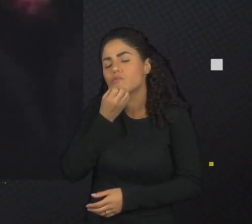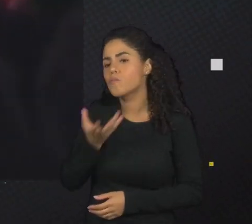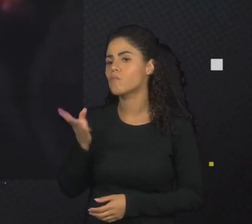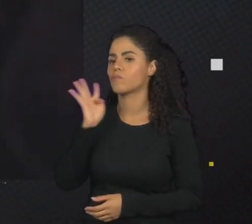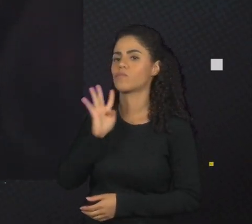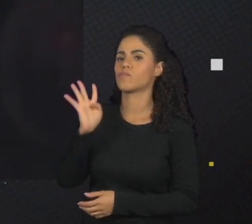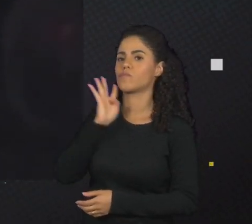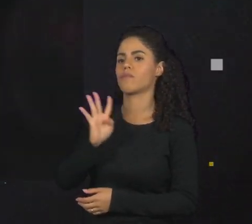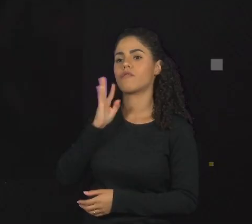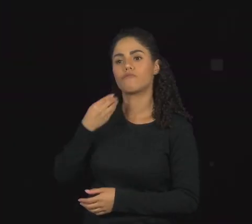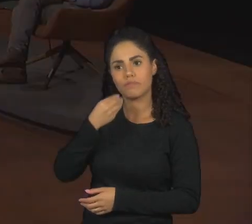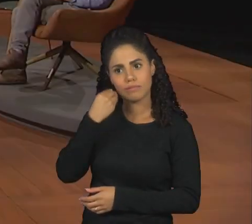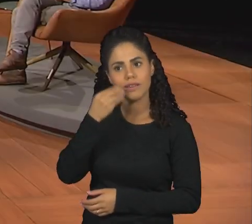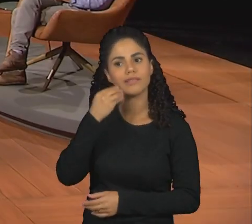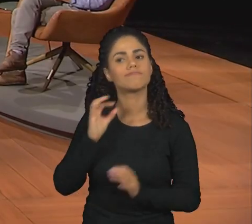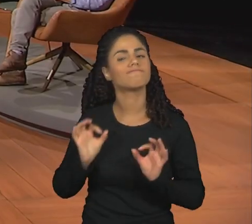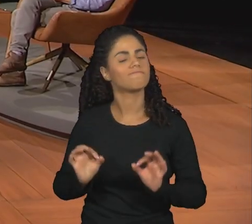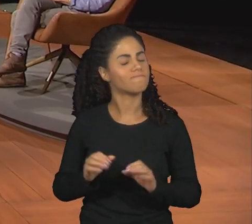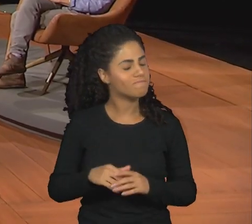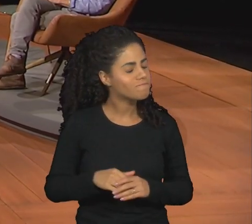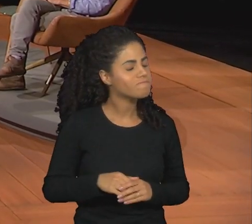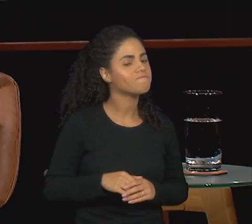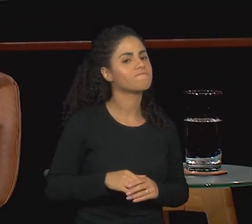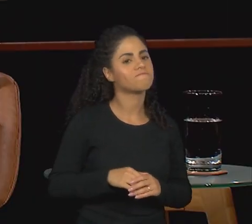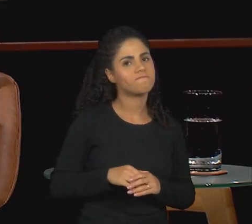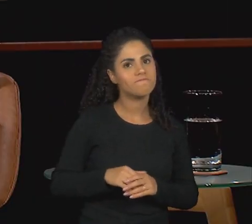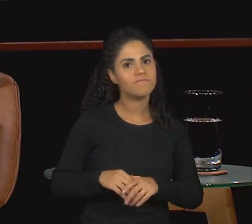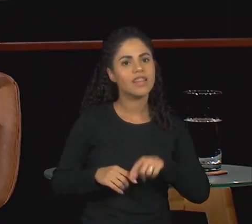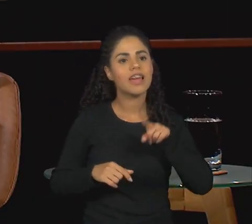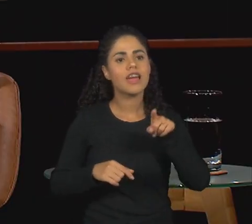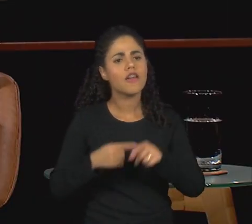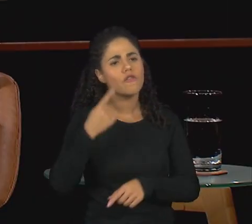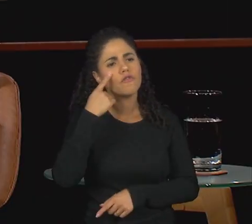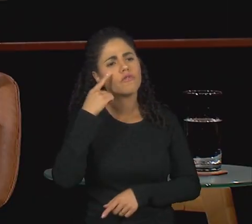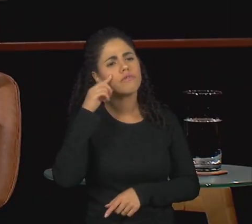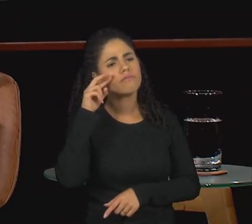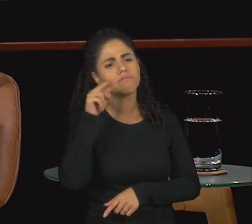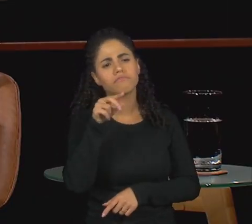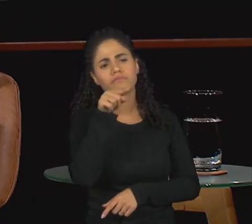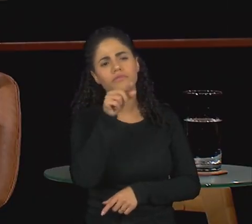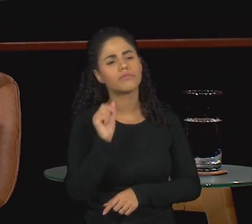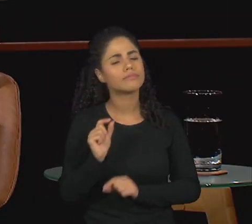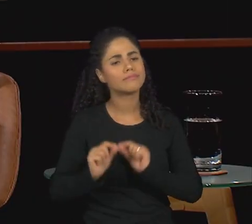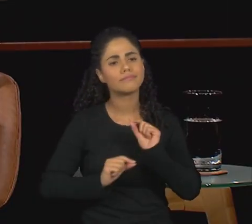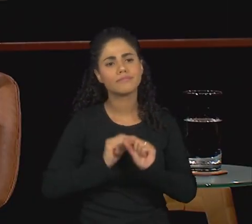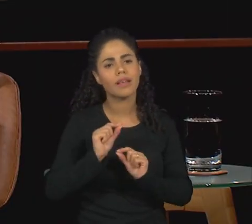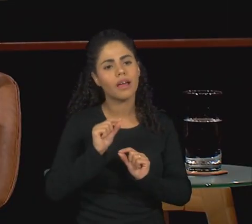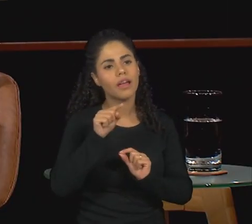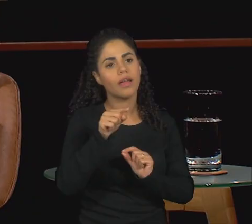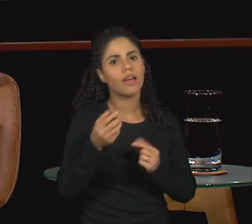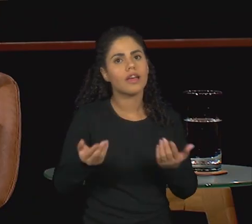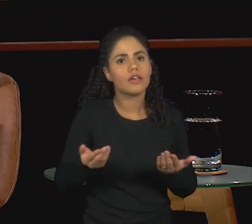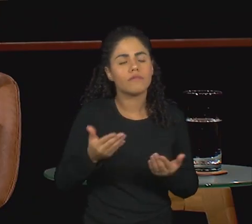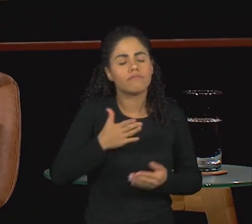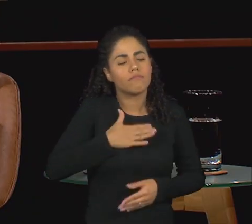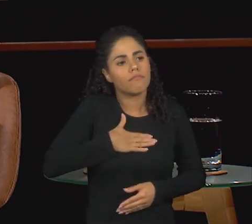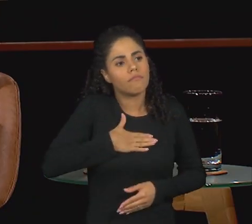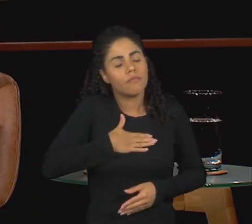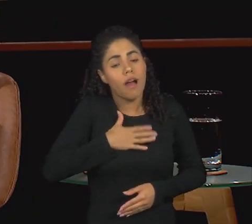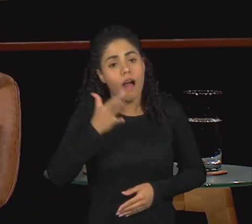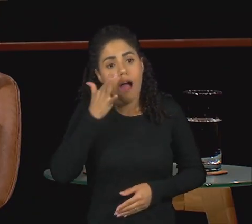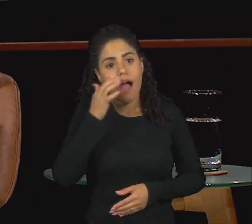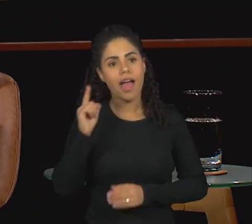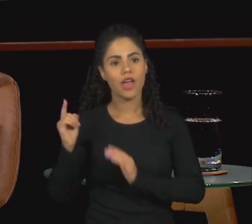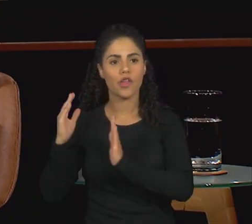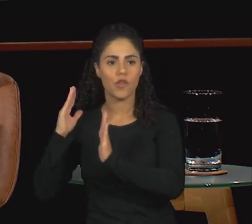grande experiência. Eu vi você, numa declaração sua, dizendo que foi o que mais te impressionou na